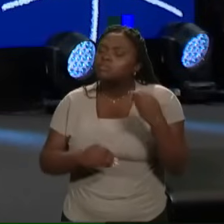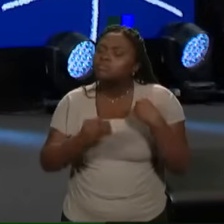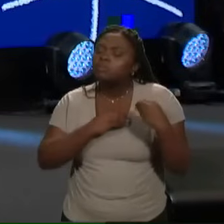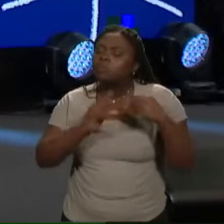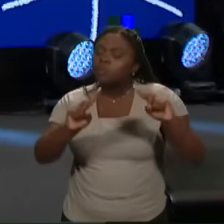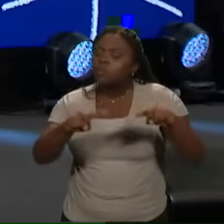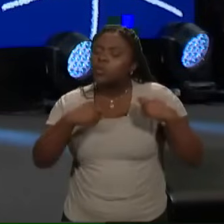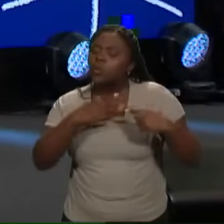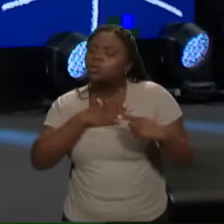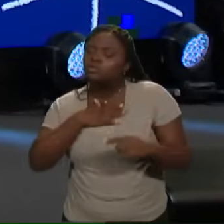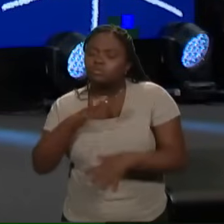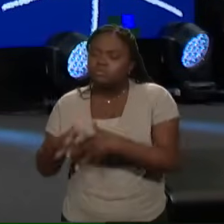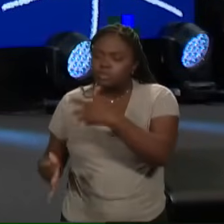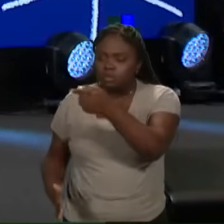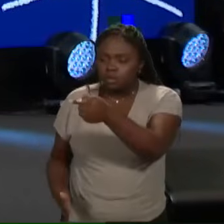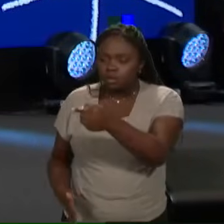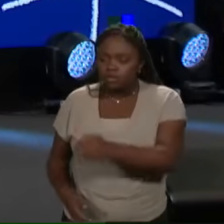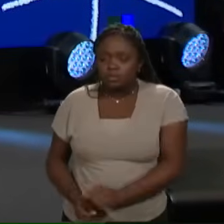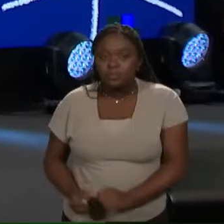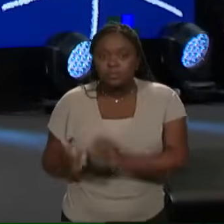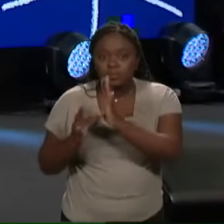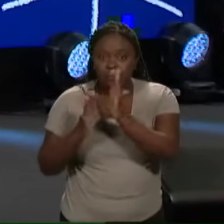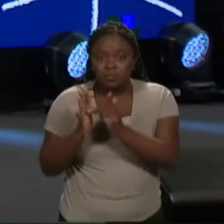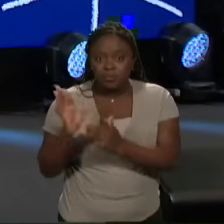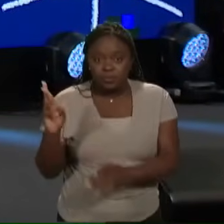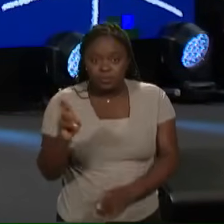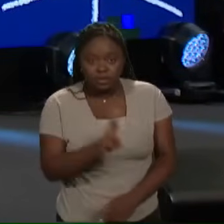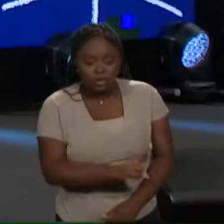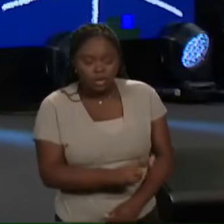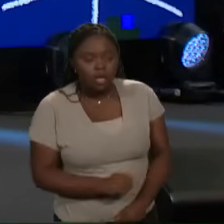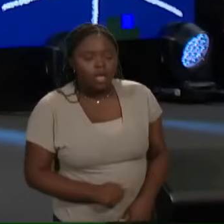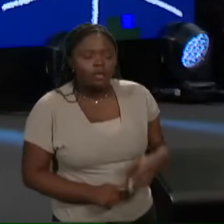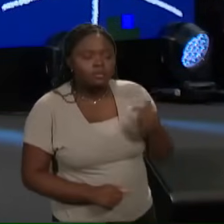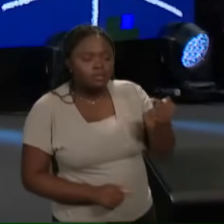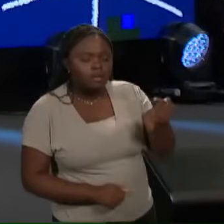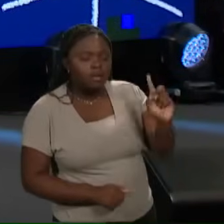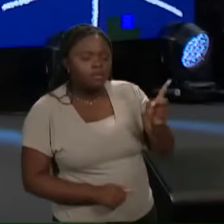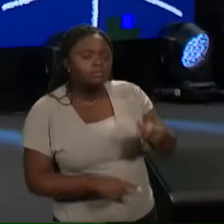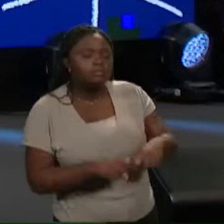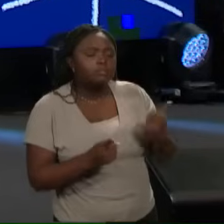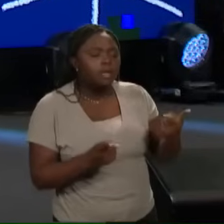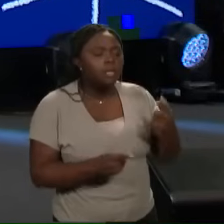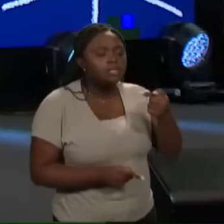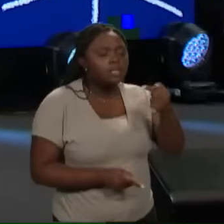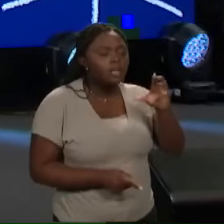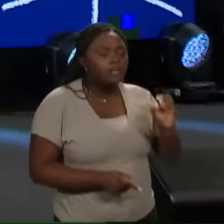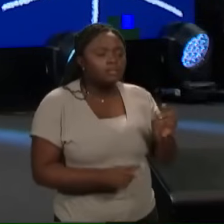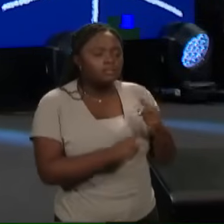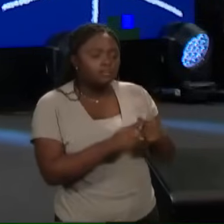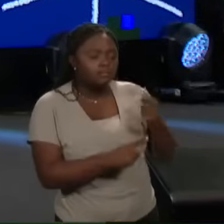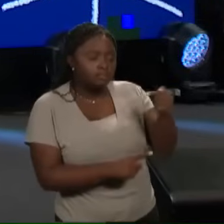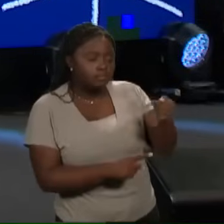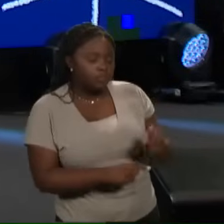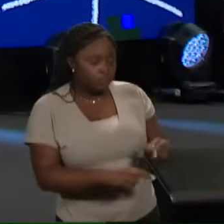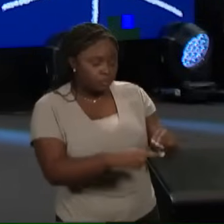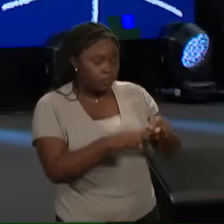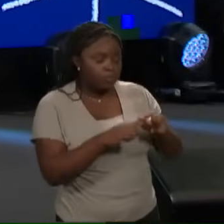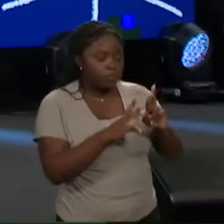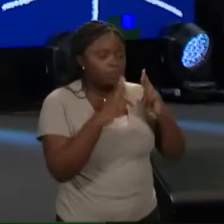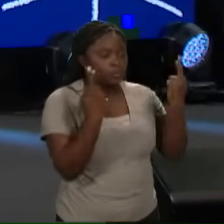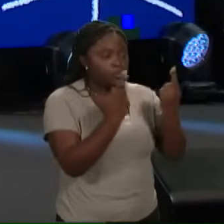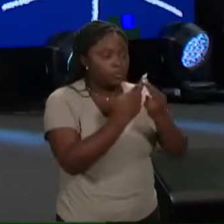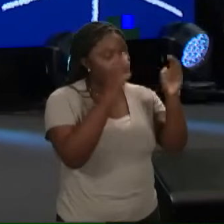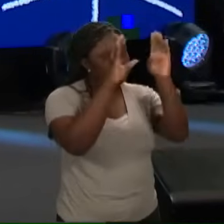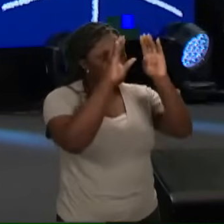vezes? Jesus respondeu: Eu digo a você, não até sete, mas até 70 vezes 7. Por isso o reino dos céus é como um rei